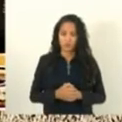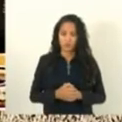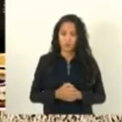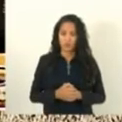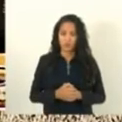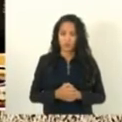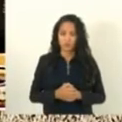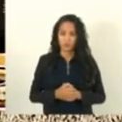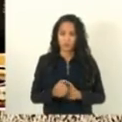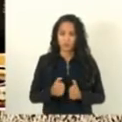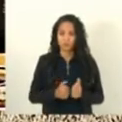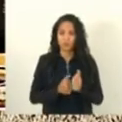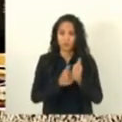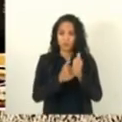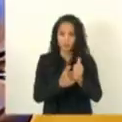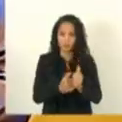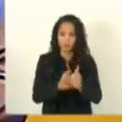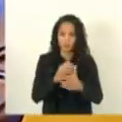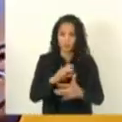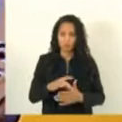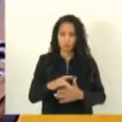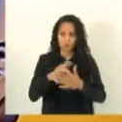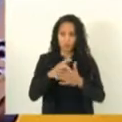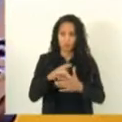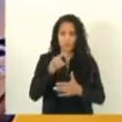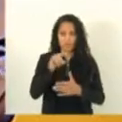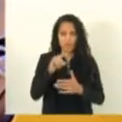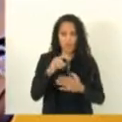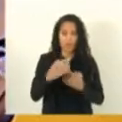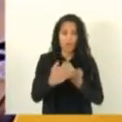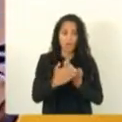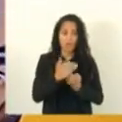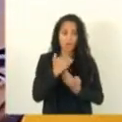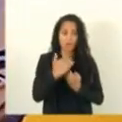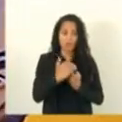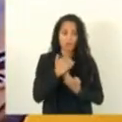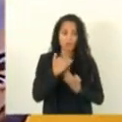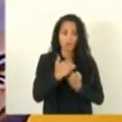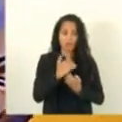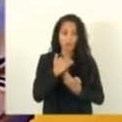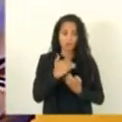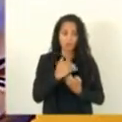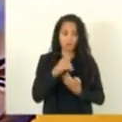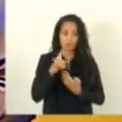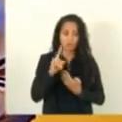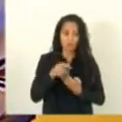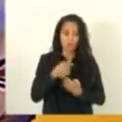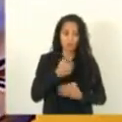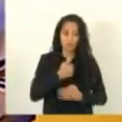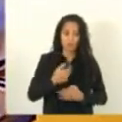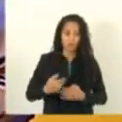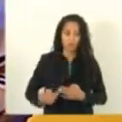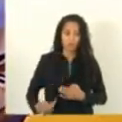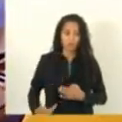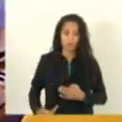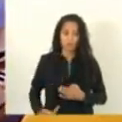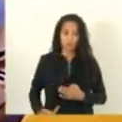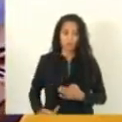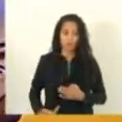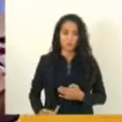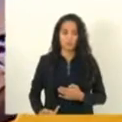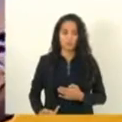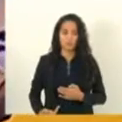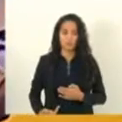seguir com a liderança do governo, porque a orientação que me foi passada é de que o governo faz